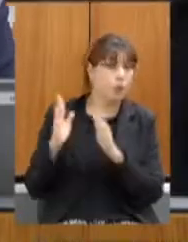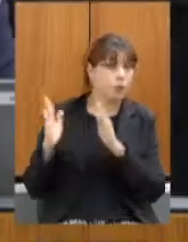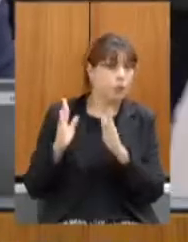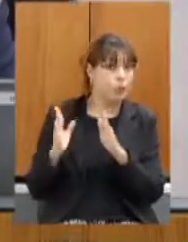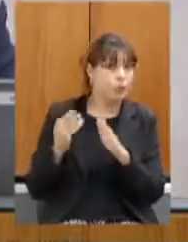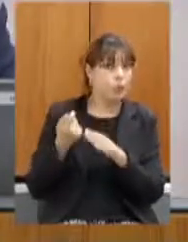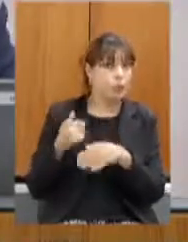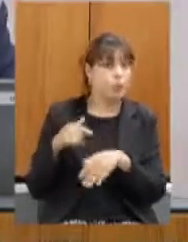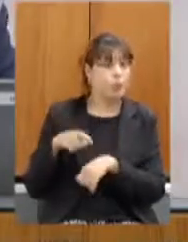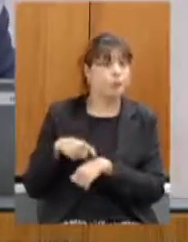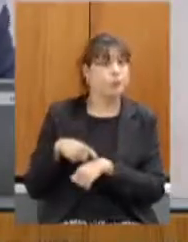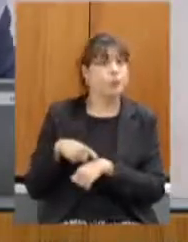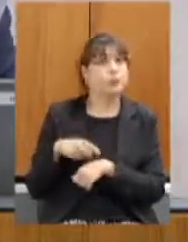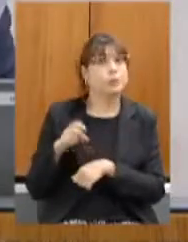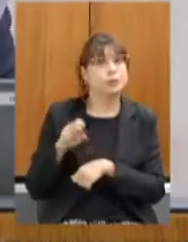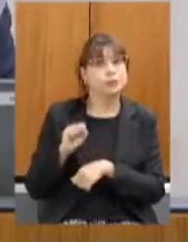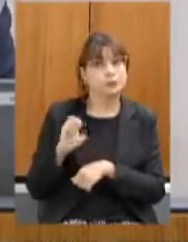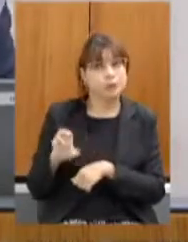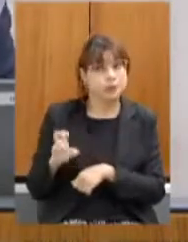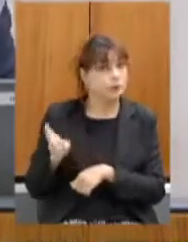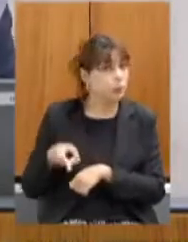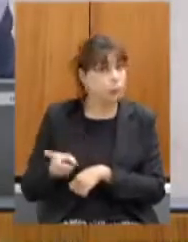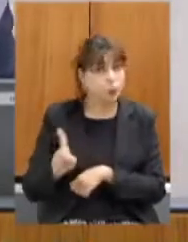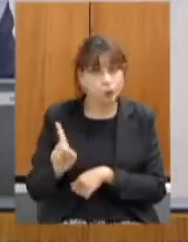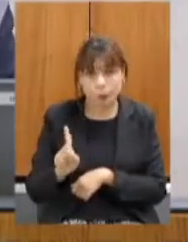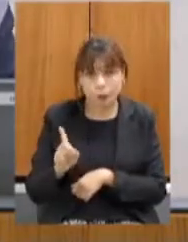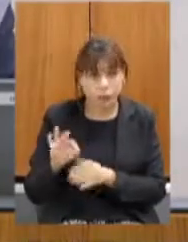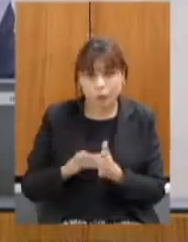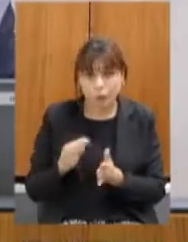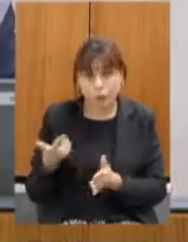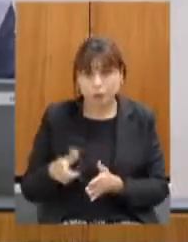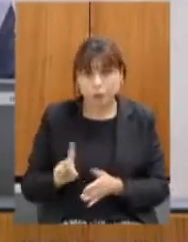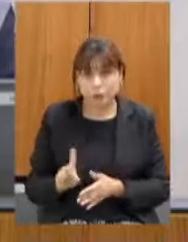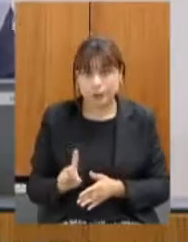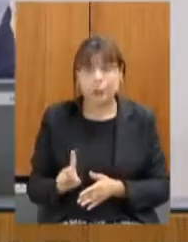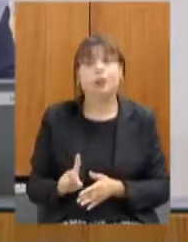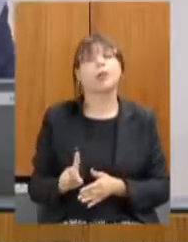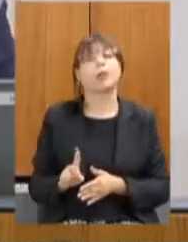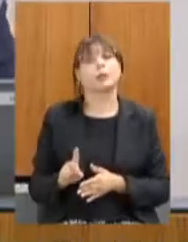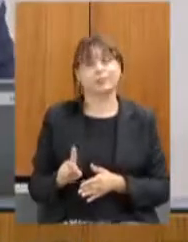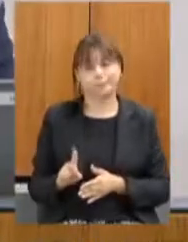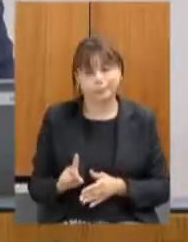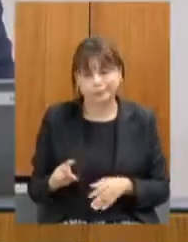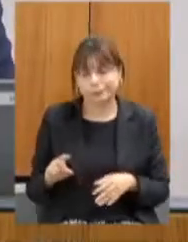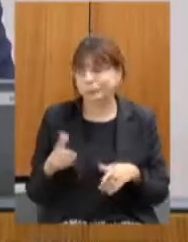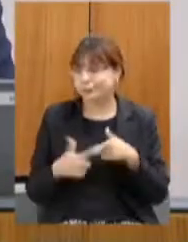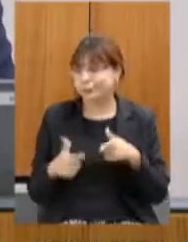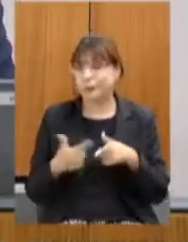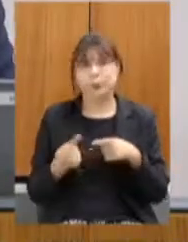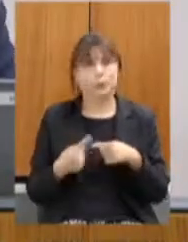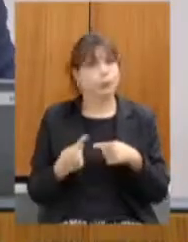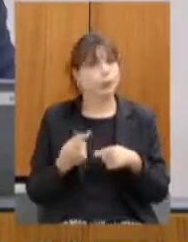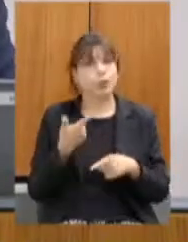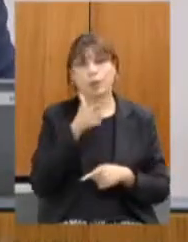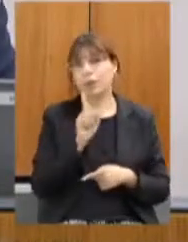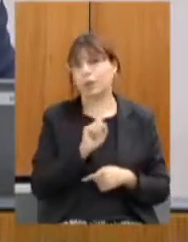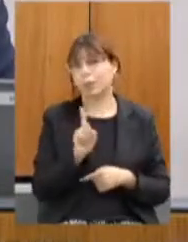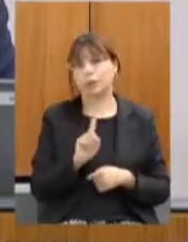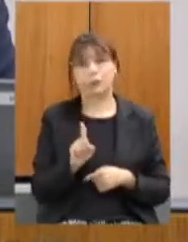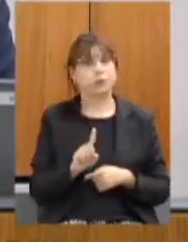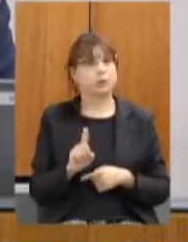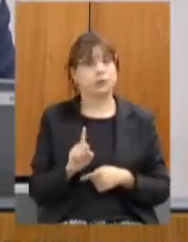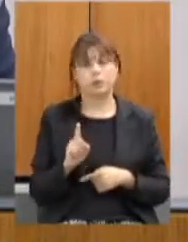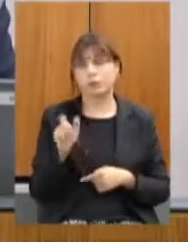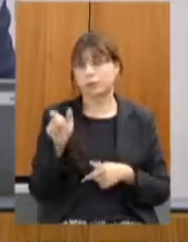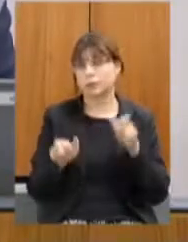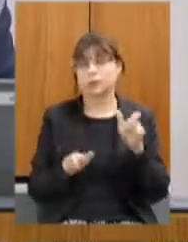desses poderá levar um colapso das atividades prestadas considerando que não teremos pessoal para suprir as escalas de trabalho